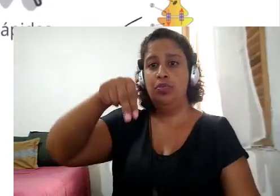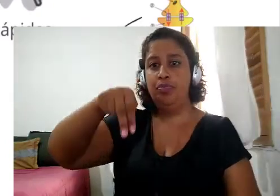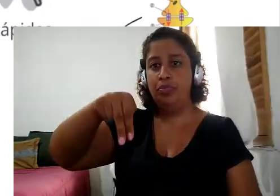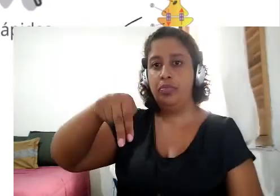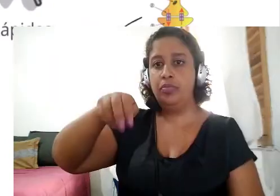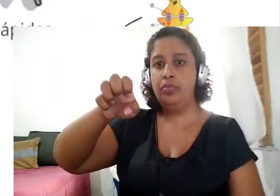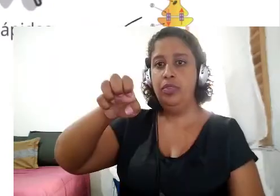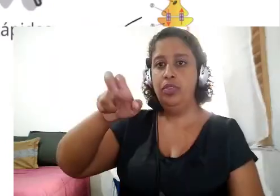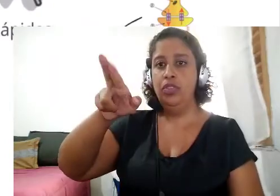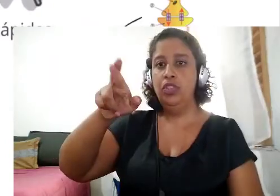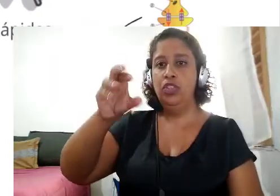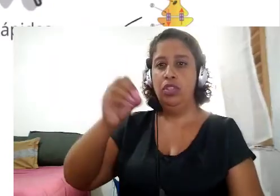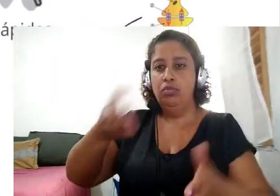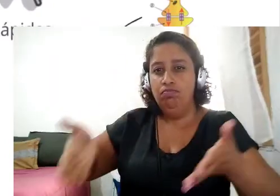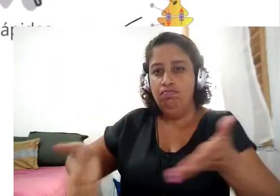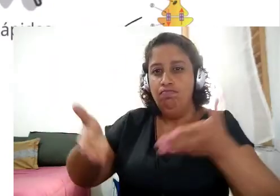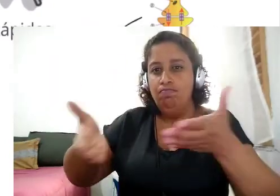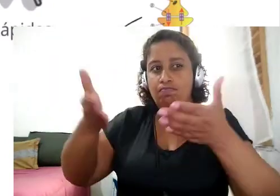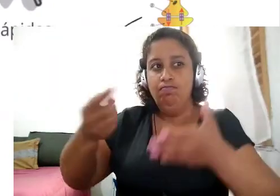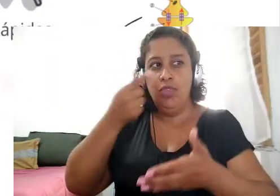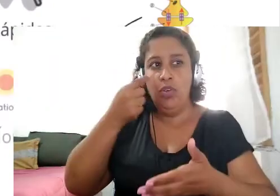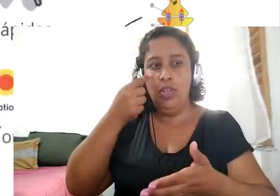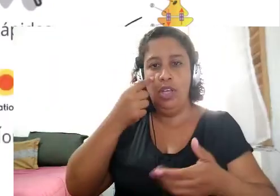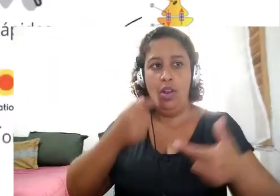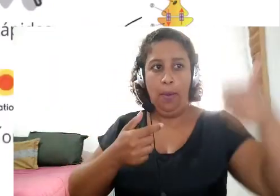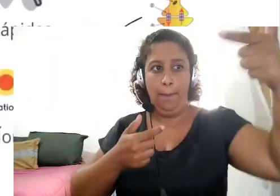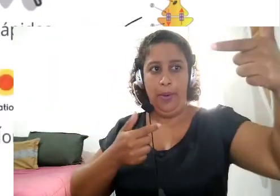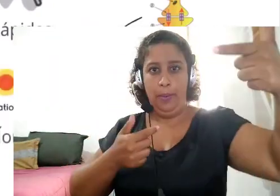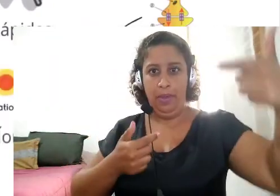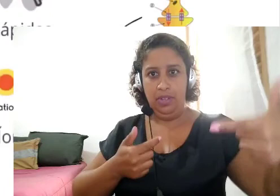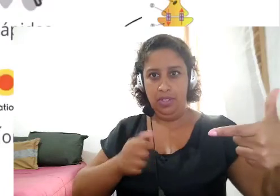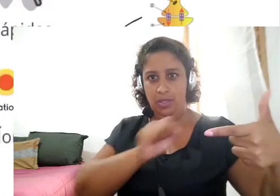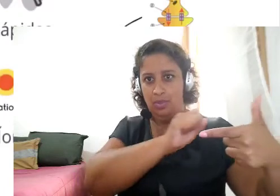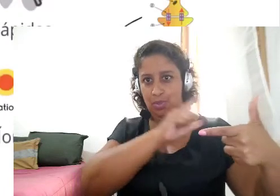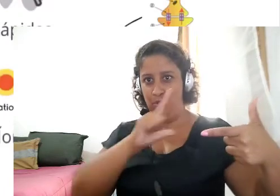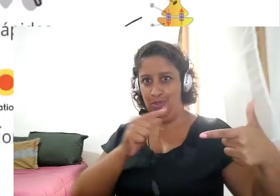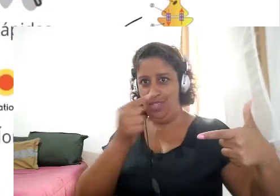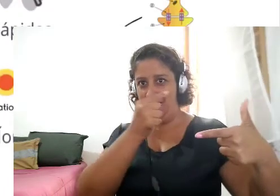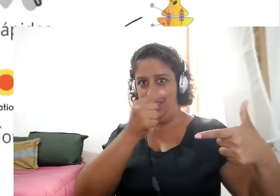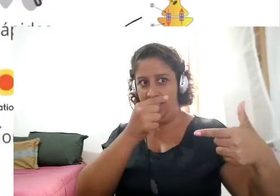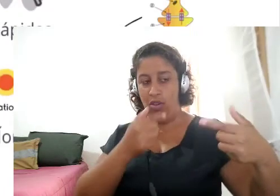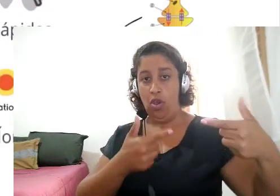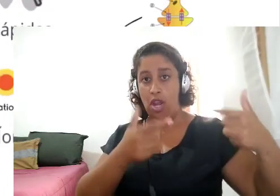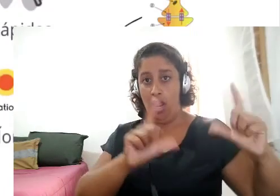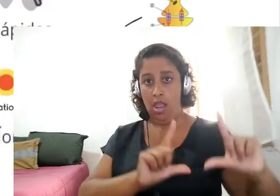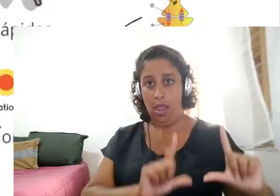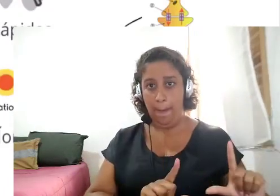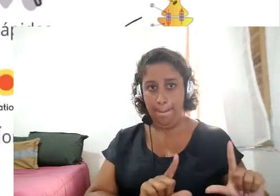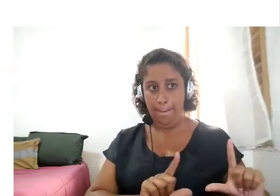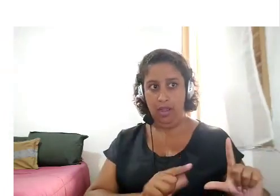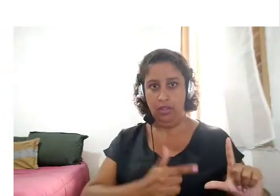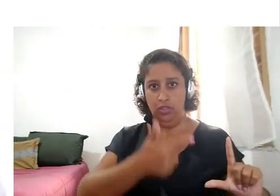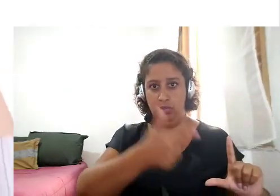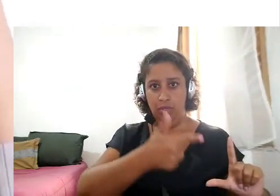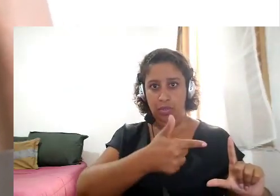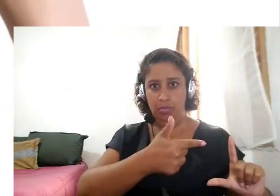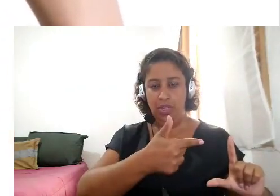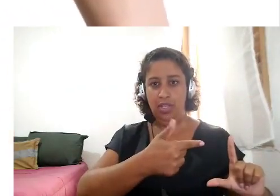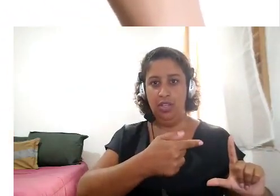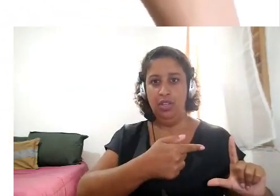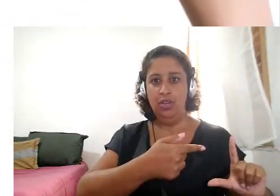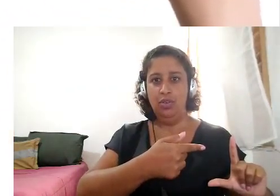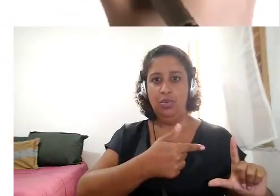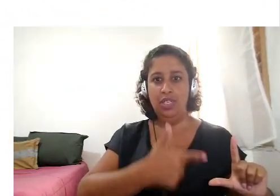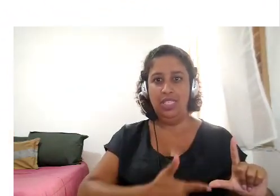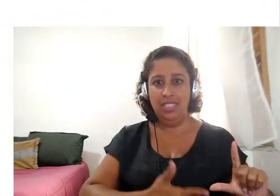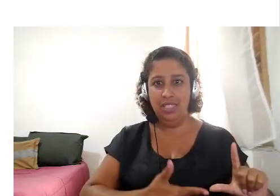células para poder transmitir a sua informação, ou seja, a carga de um íon. Acontece por meio das